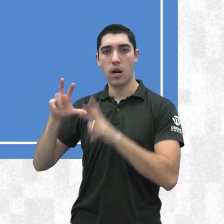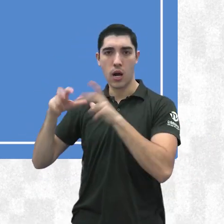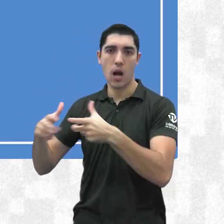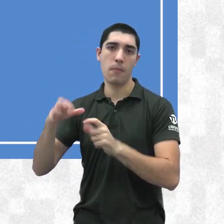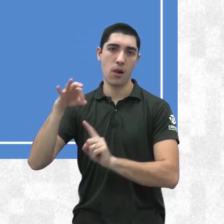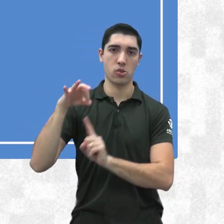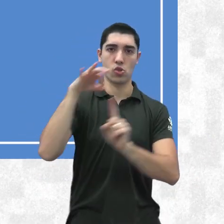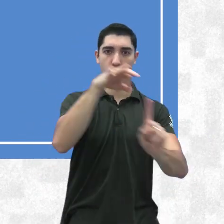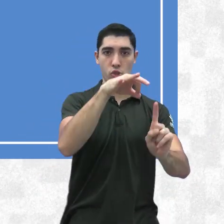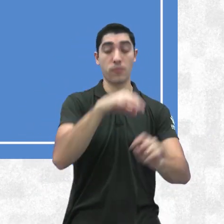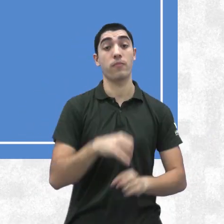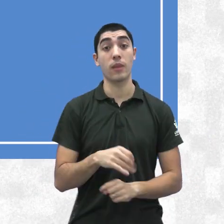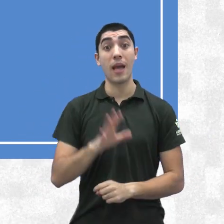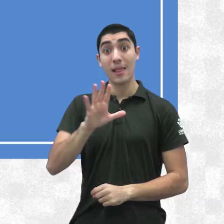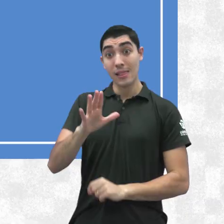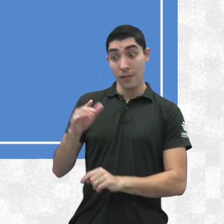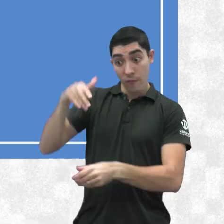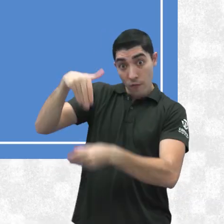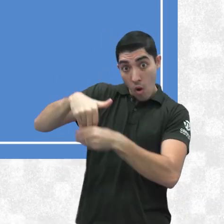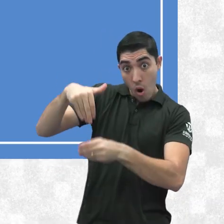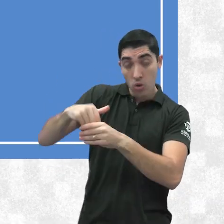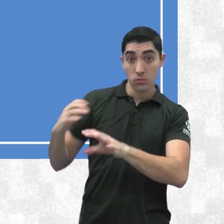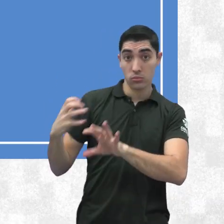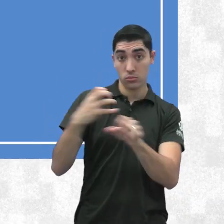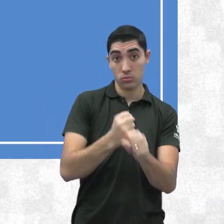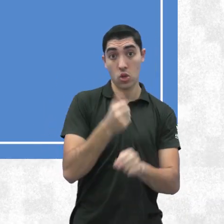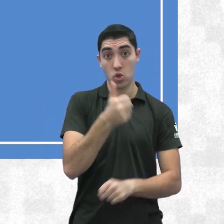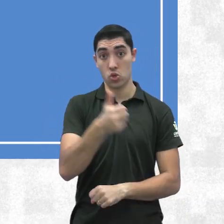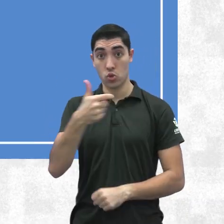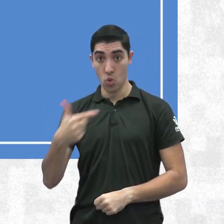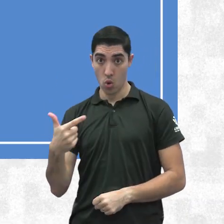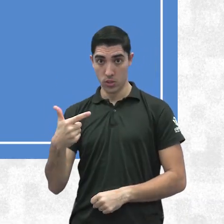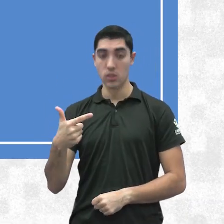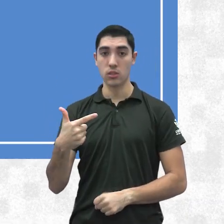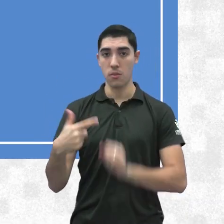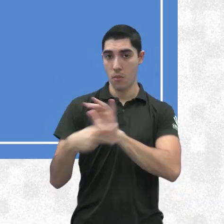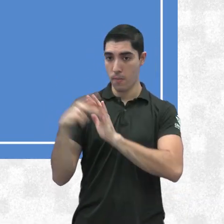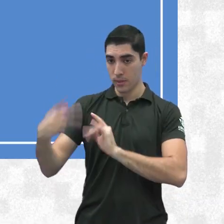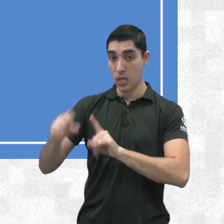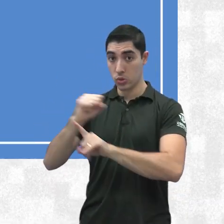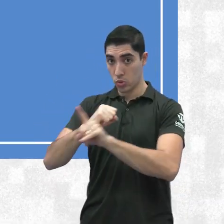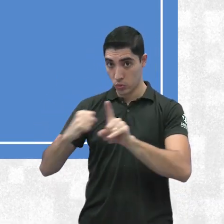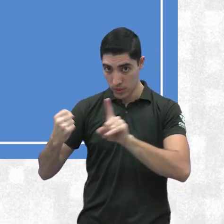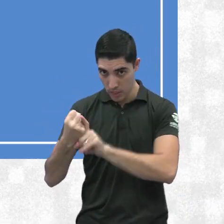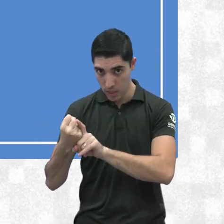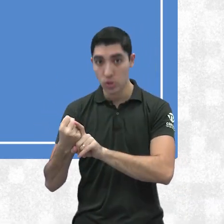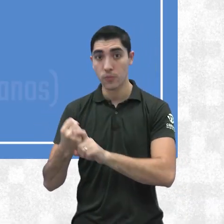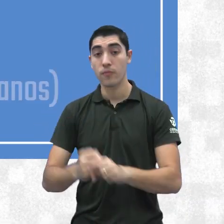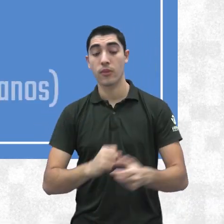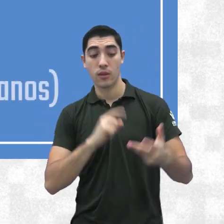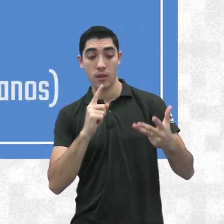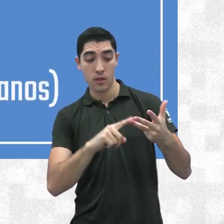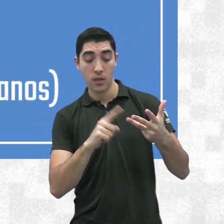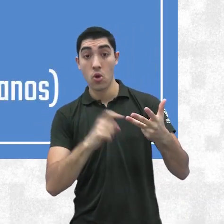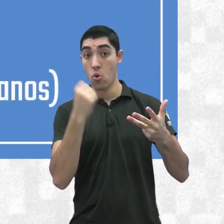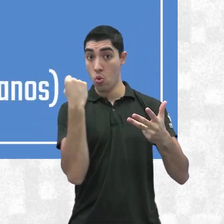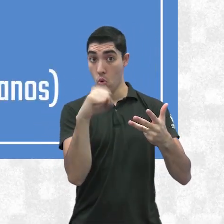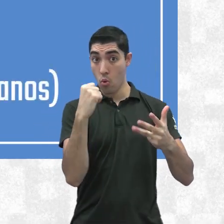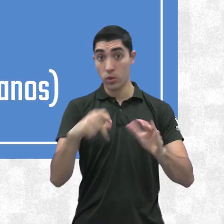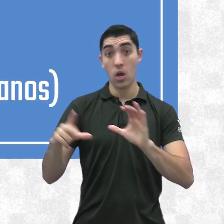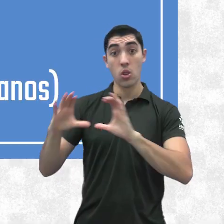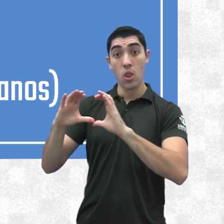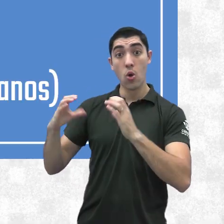Legislativo. Por eleição, são escolhidos 12 representantes da sociedade civil organizada e 8